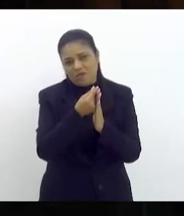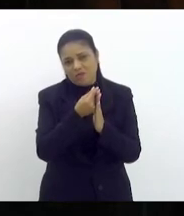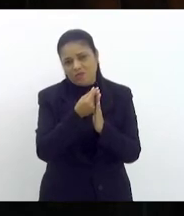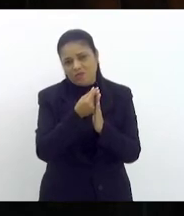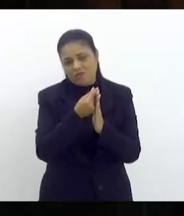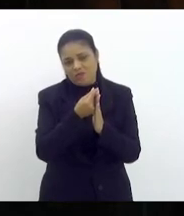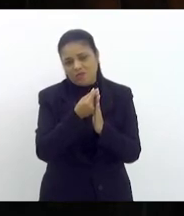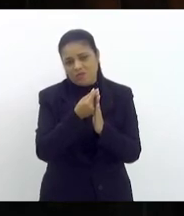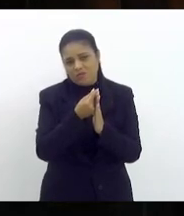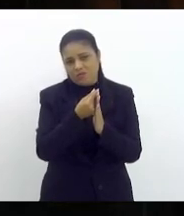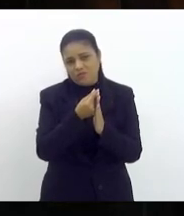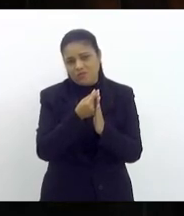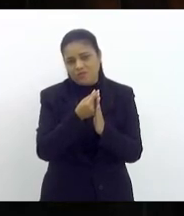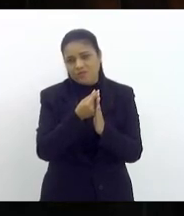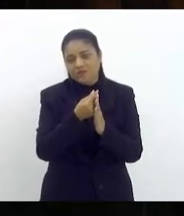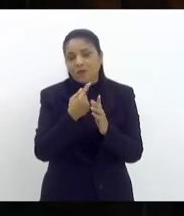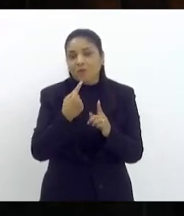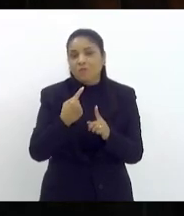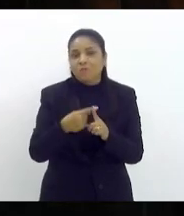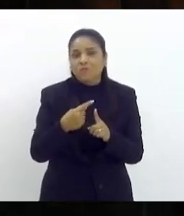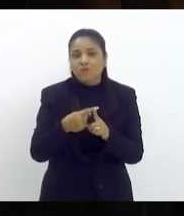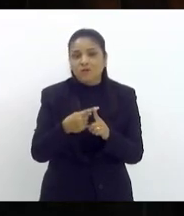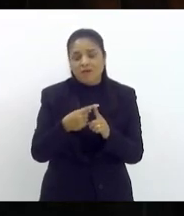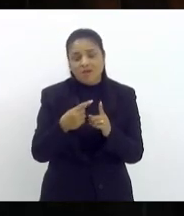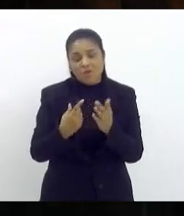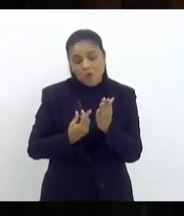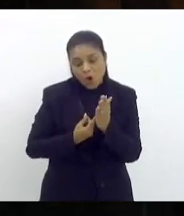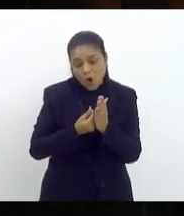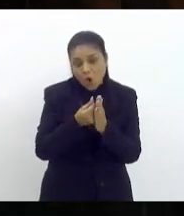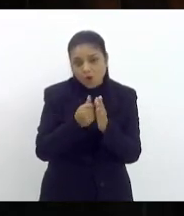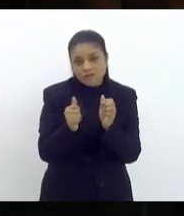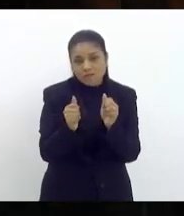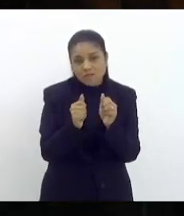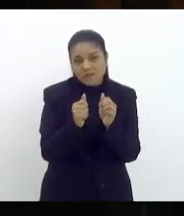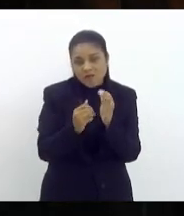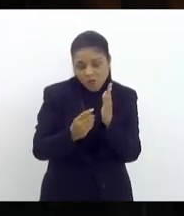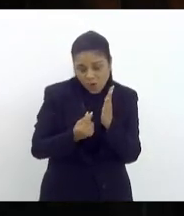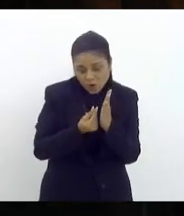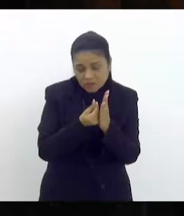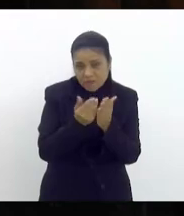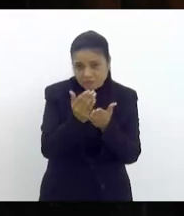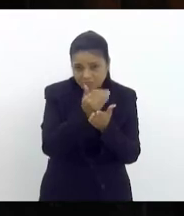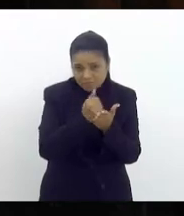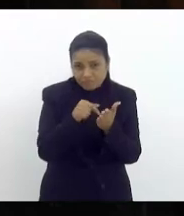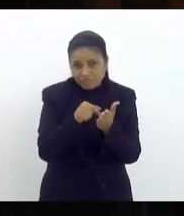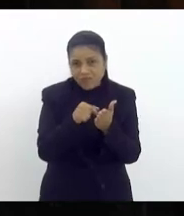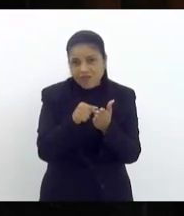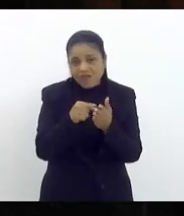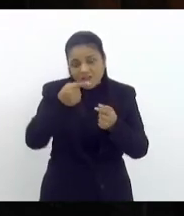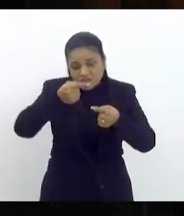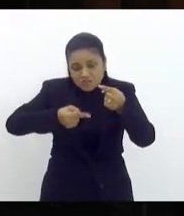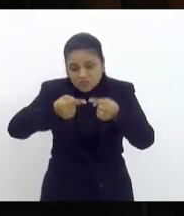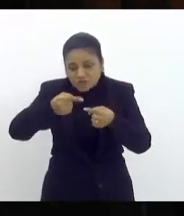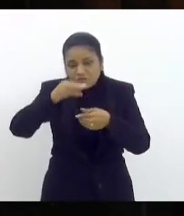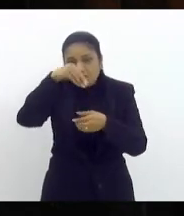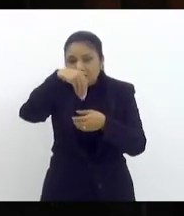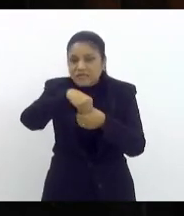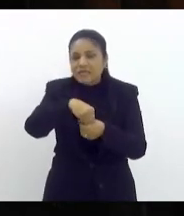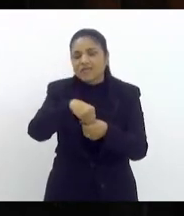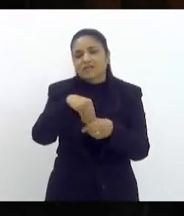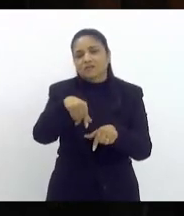erro é um erro na questão do orçamento a briga tem que ser interna é a forma como a gente tem que colocar